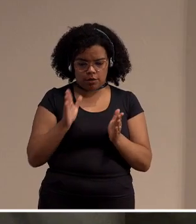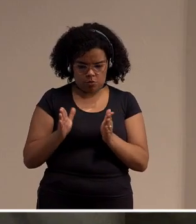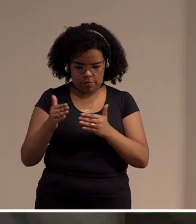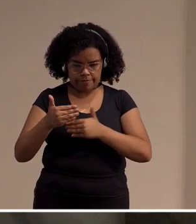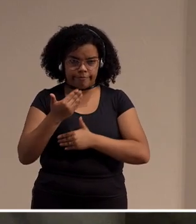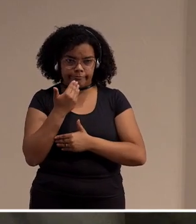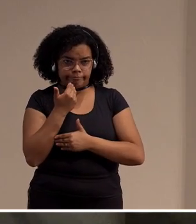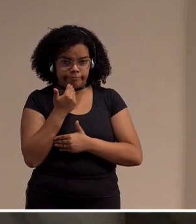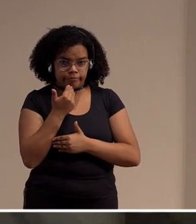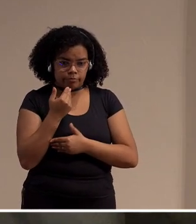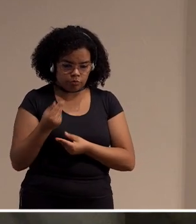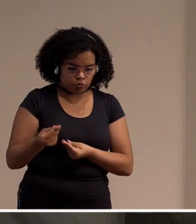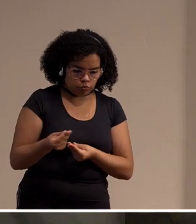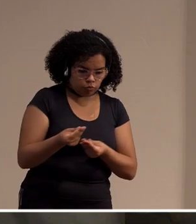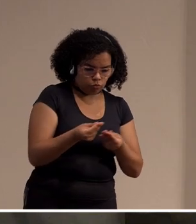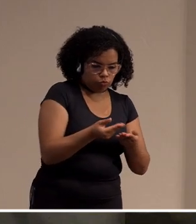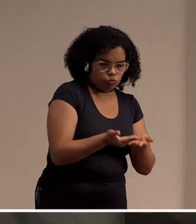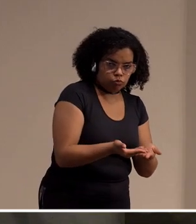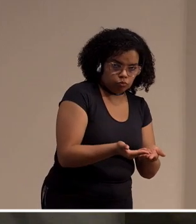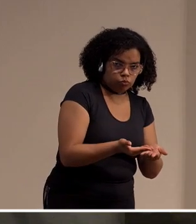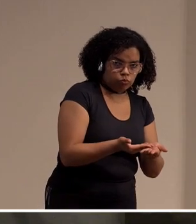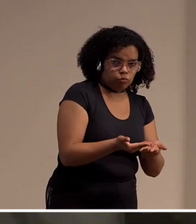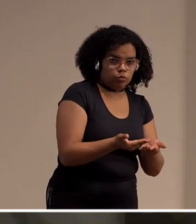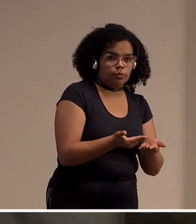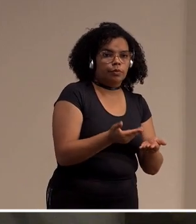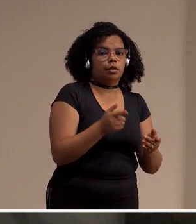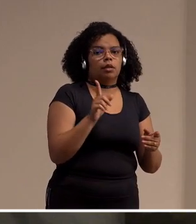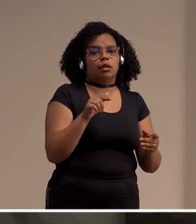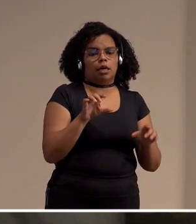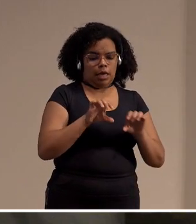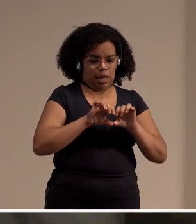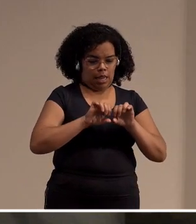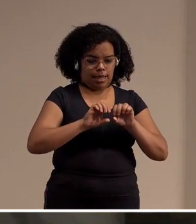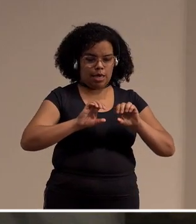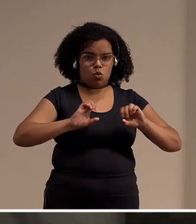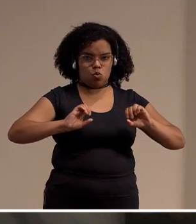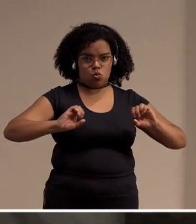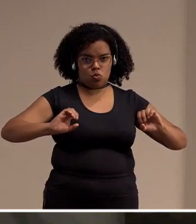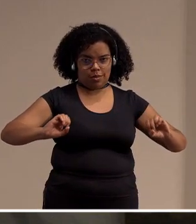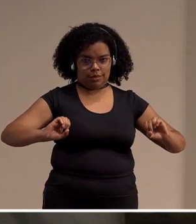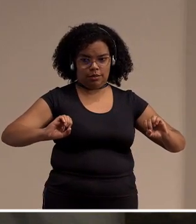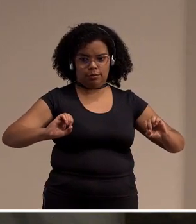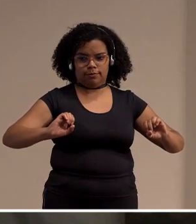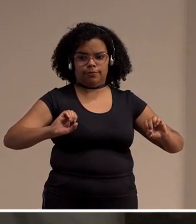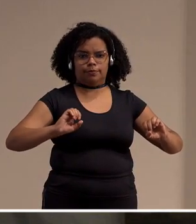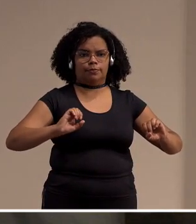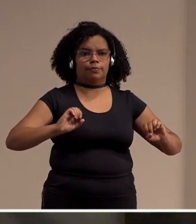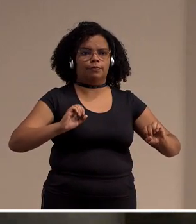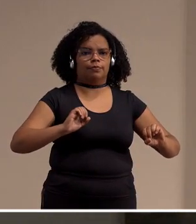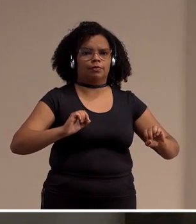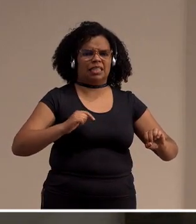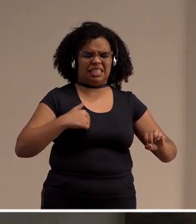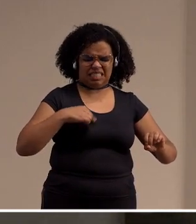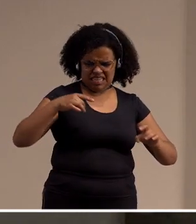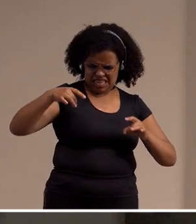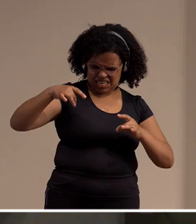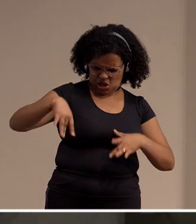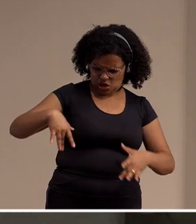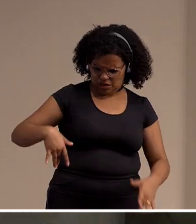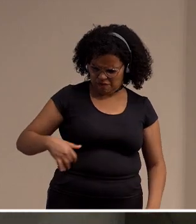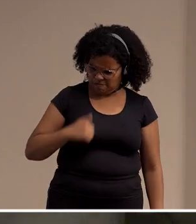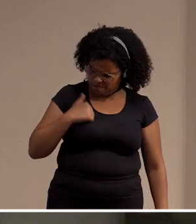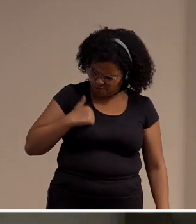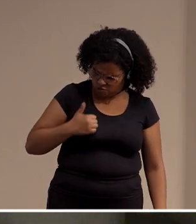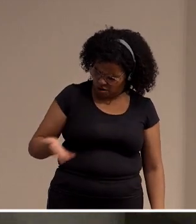ele, com uma morcilha, que é aquela linguiça cheia de sangue, né? Feita com... E ele joga fora, fica puto com